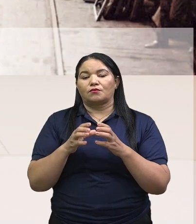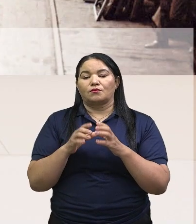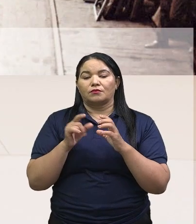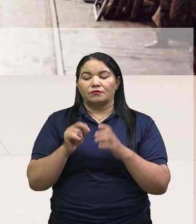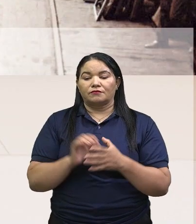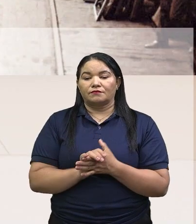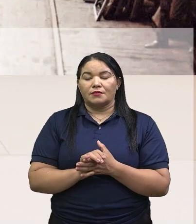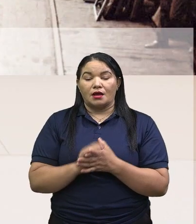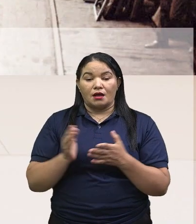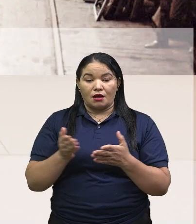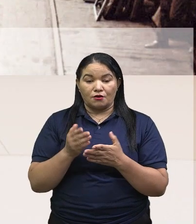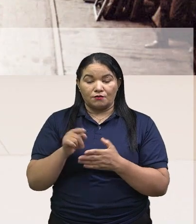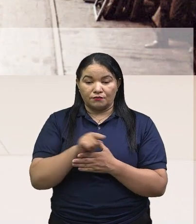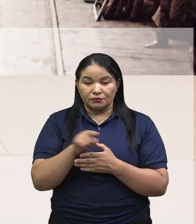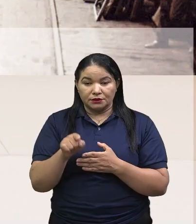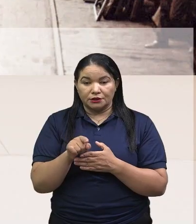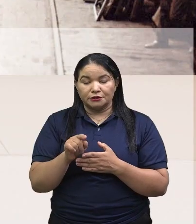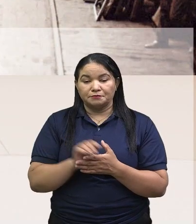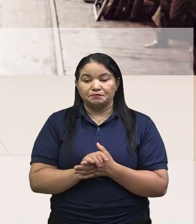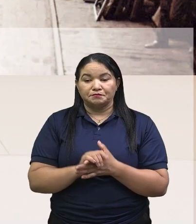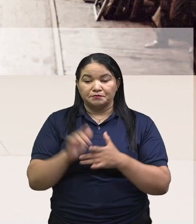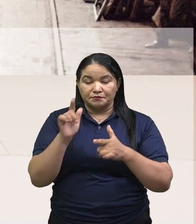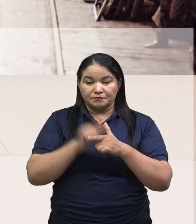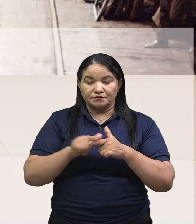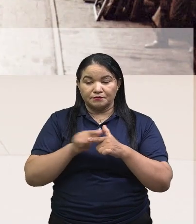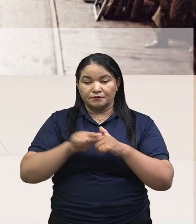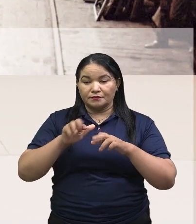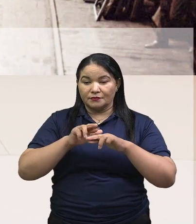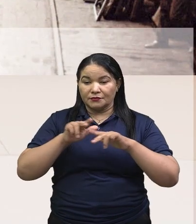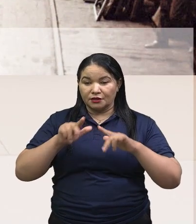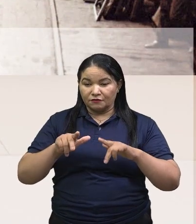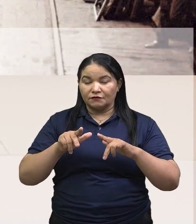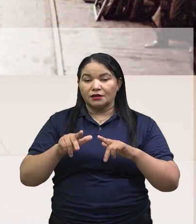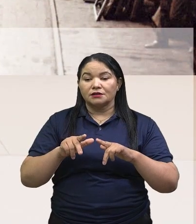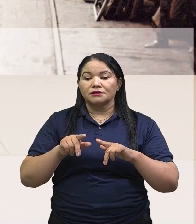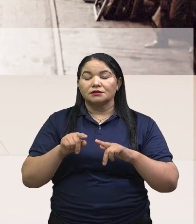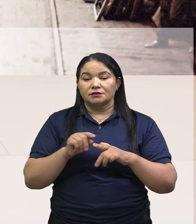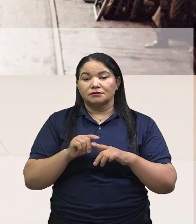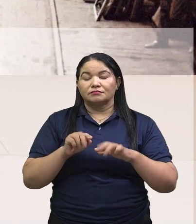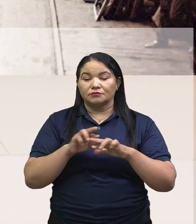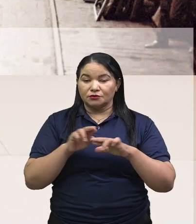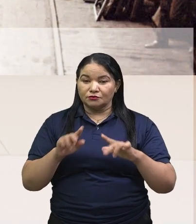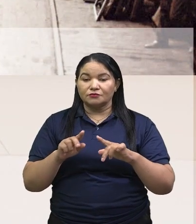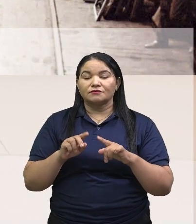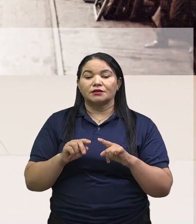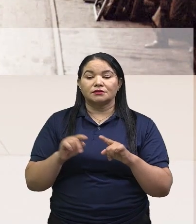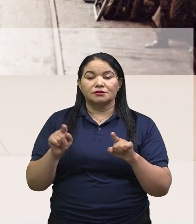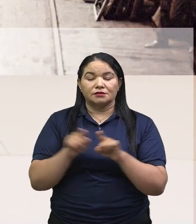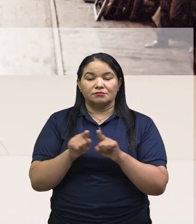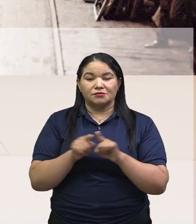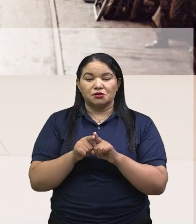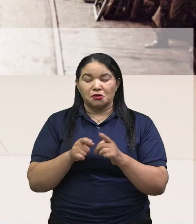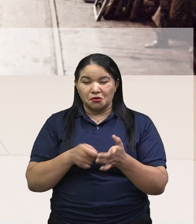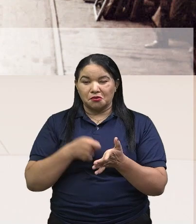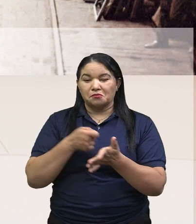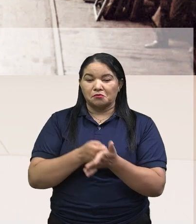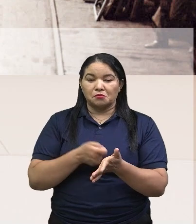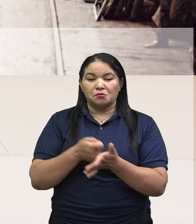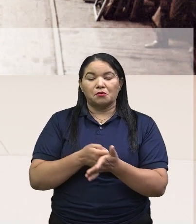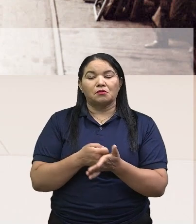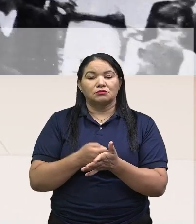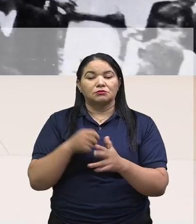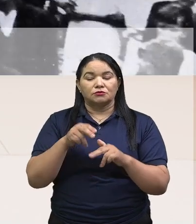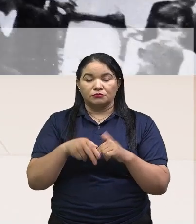vai enfrentar as injustiças que foram pregadas, né, e impostas pelo